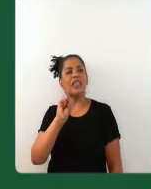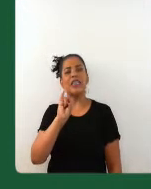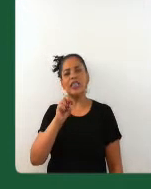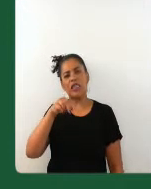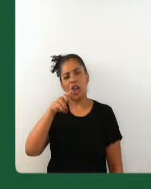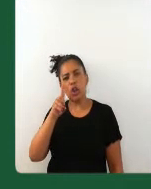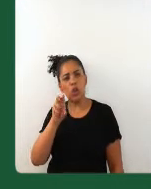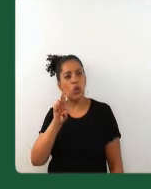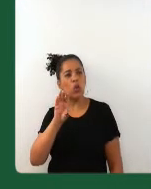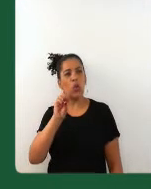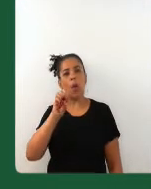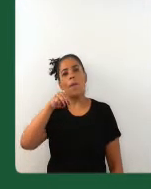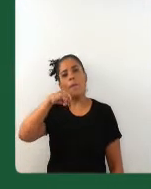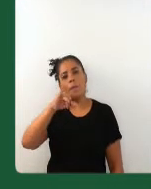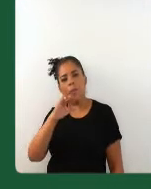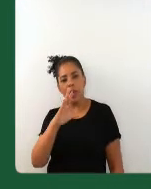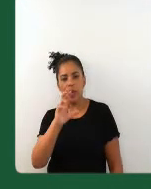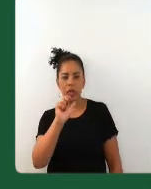mais